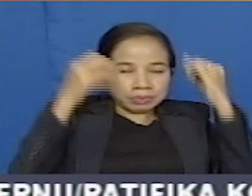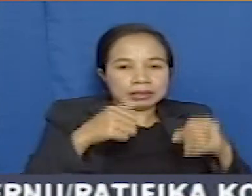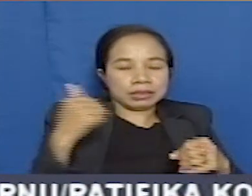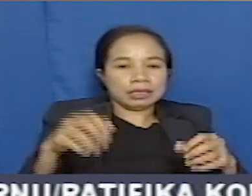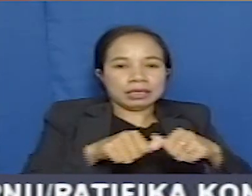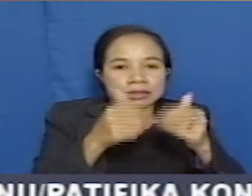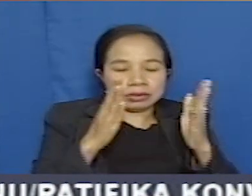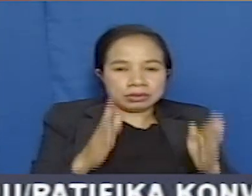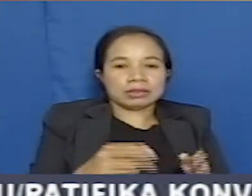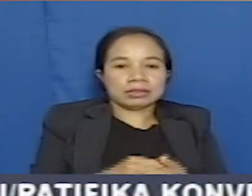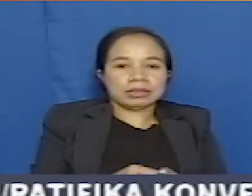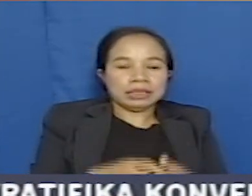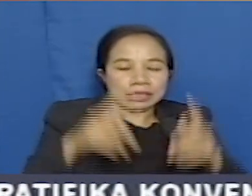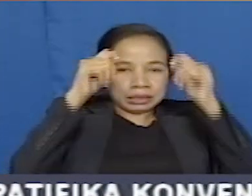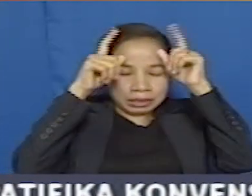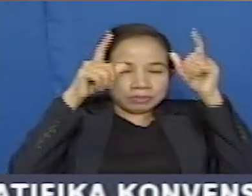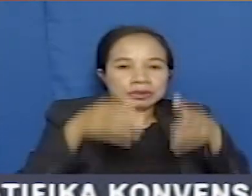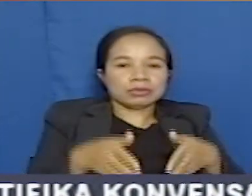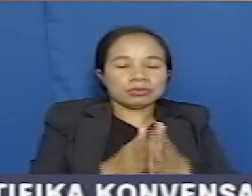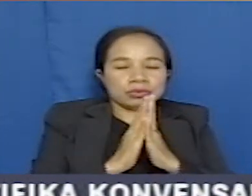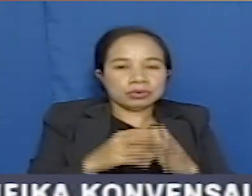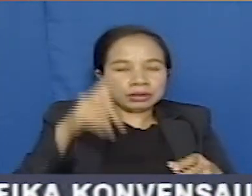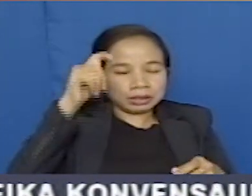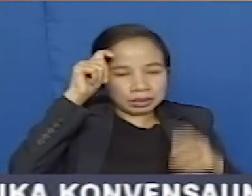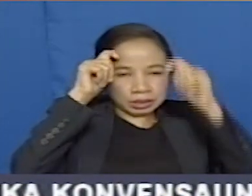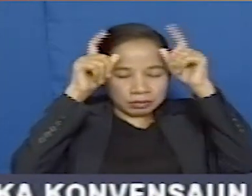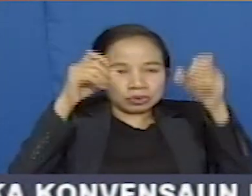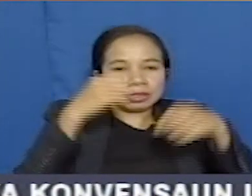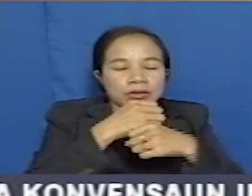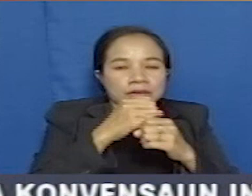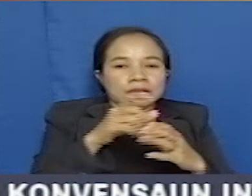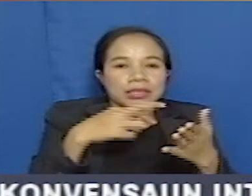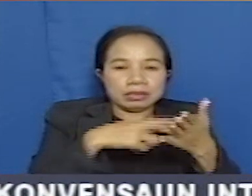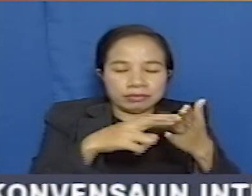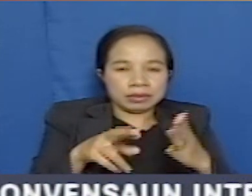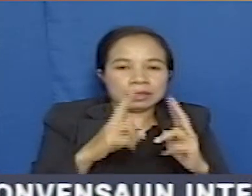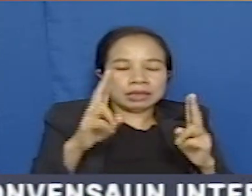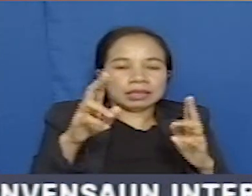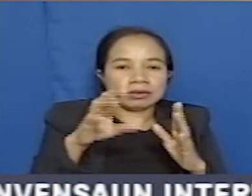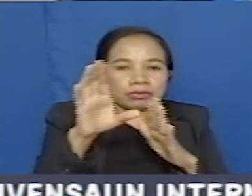Cu Asociação Marinheiro Timor-Leste exige governo a ratifica a lei Convenção Internacional Marinheiro.